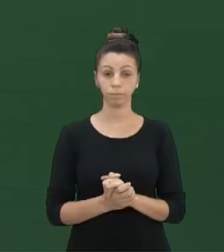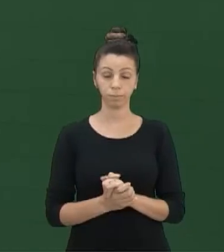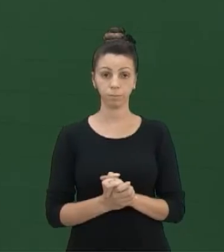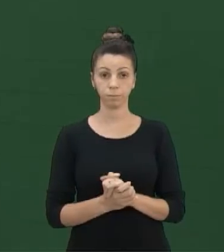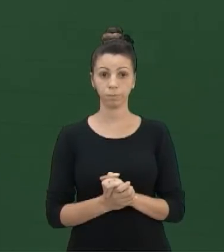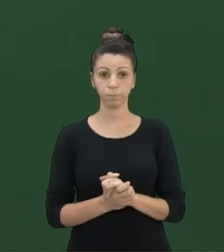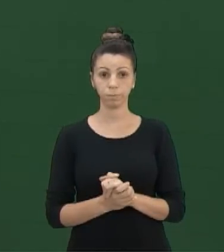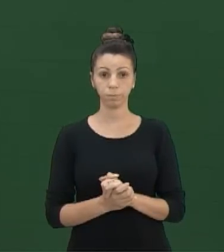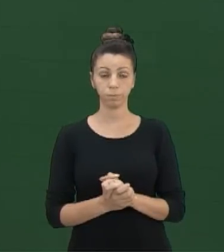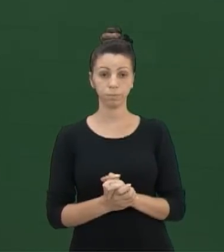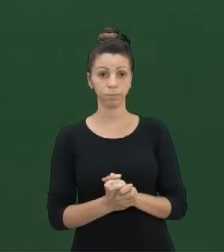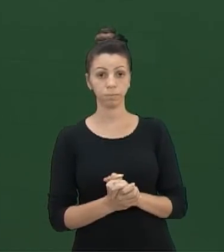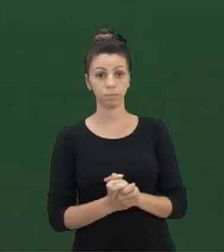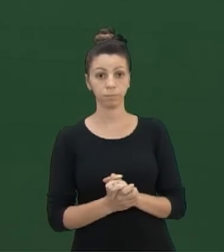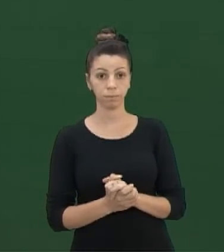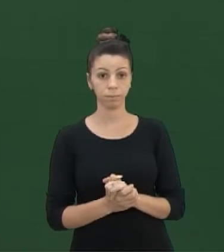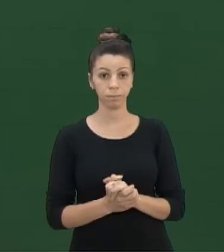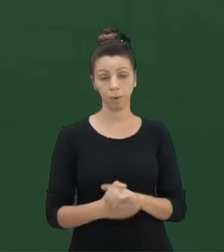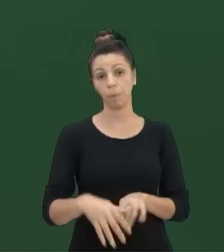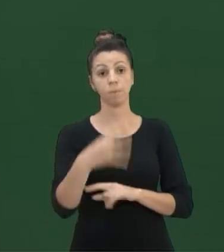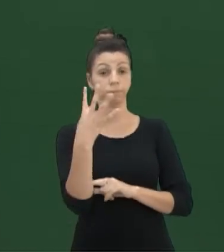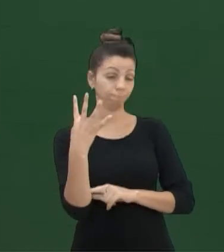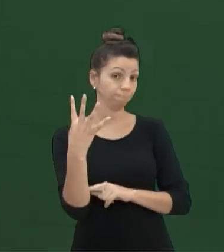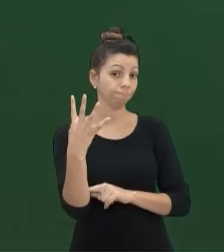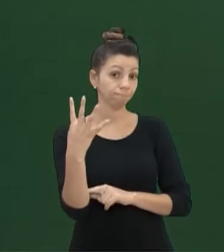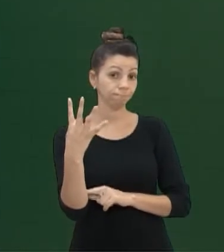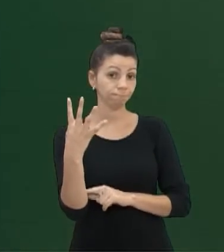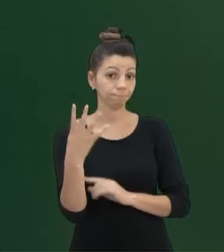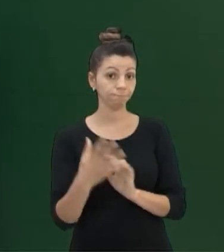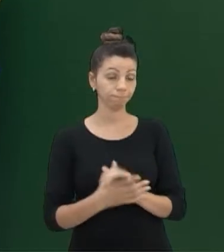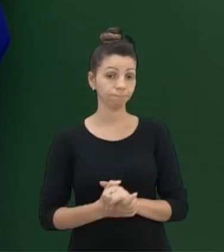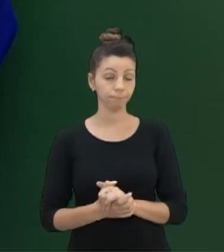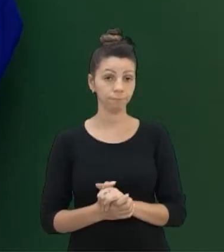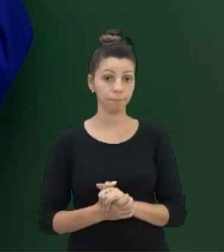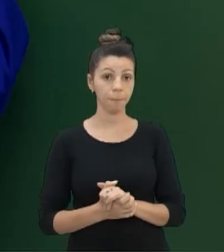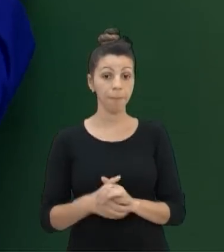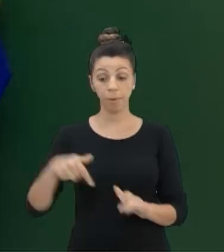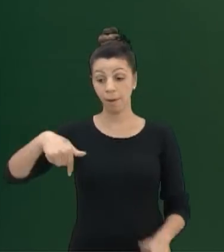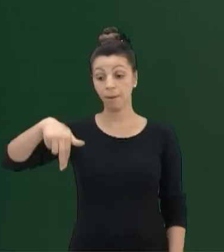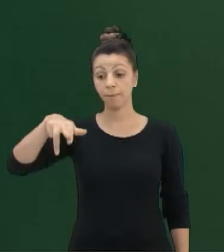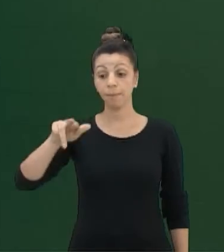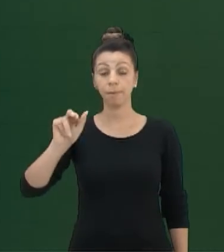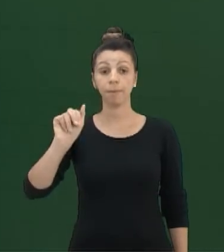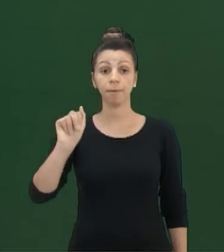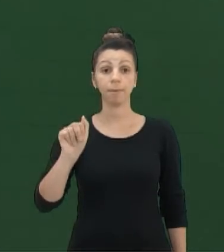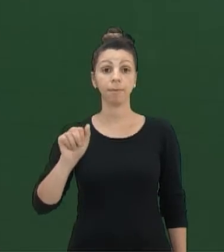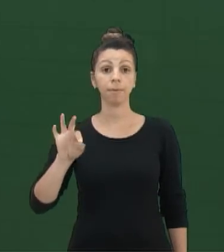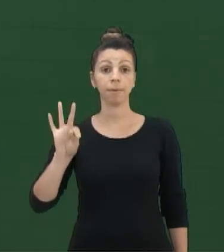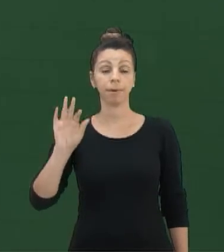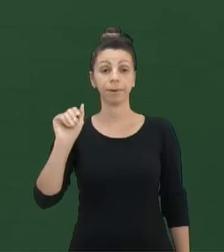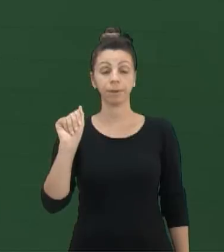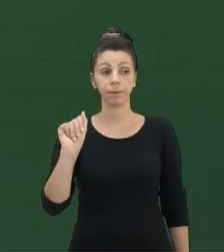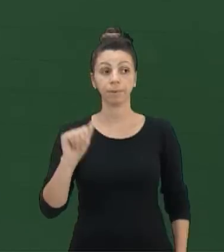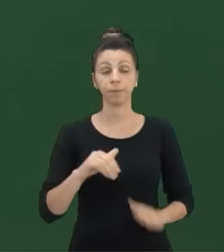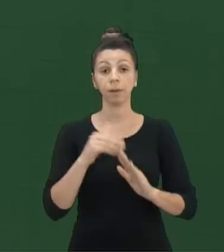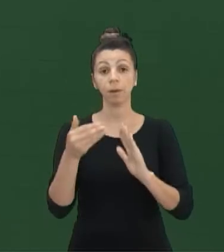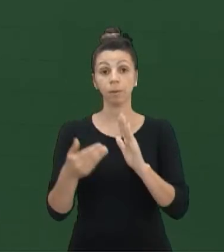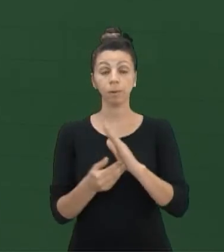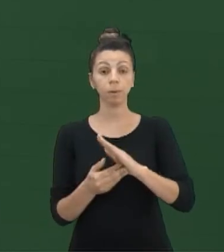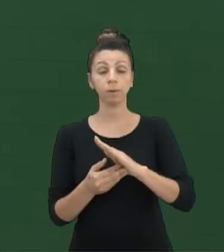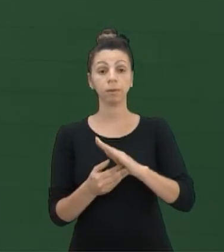Vamos ter que trabalhar 1/4 da fração. Então, toda fração é